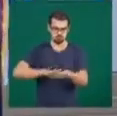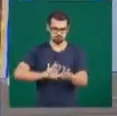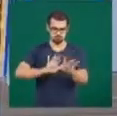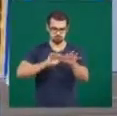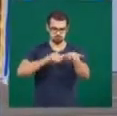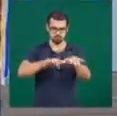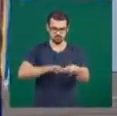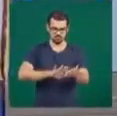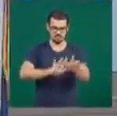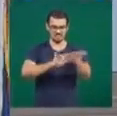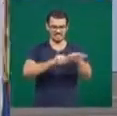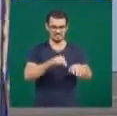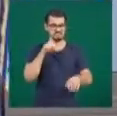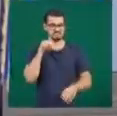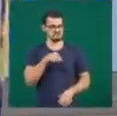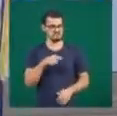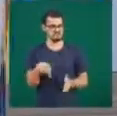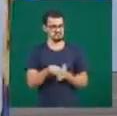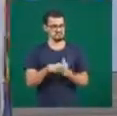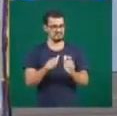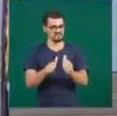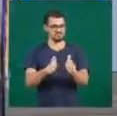ali é o seu lugar.